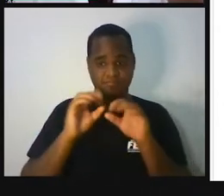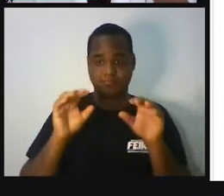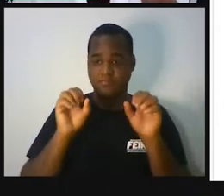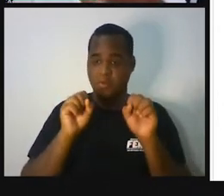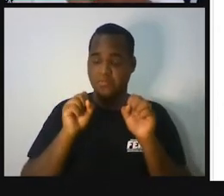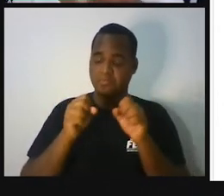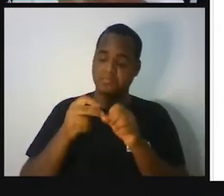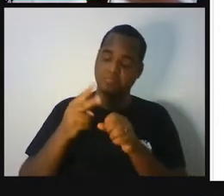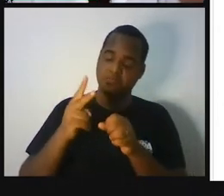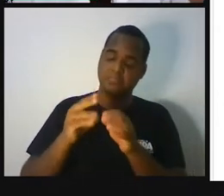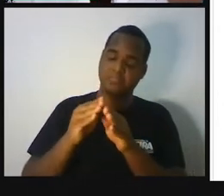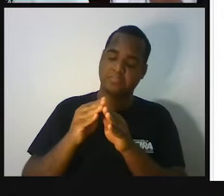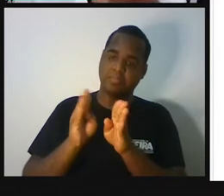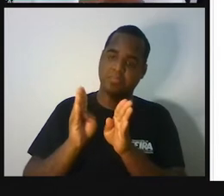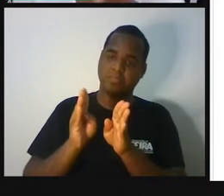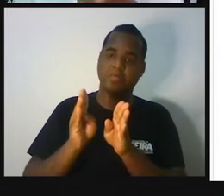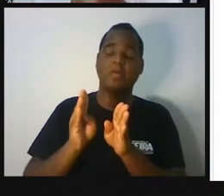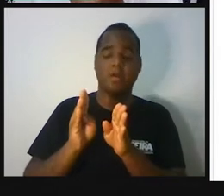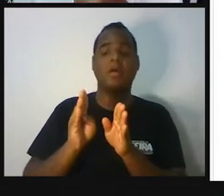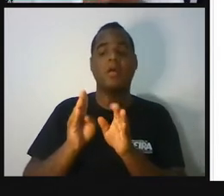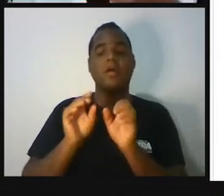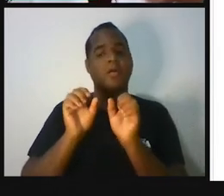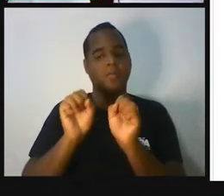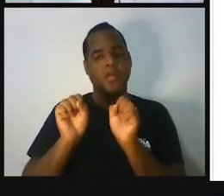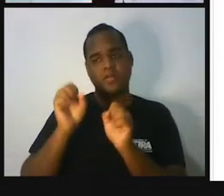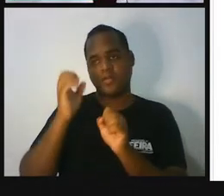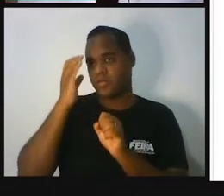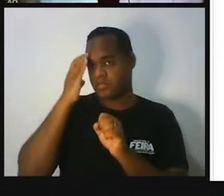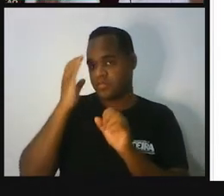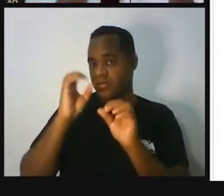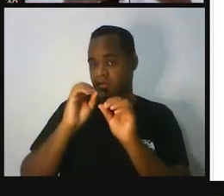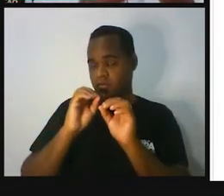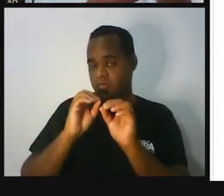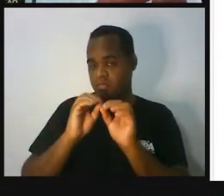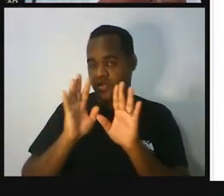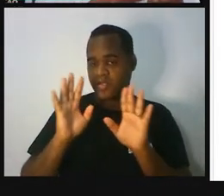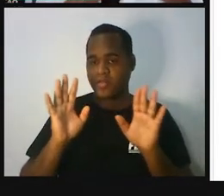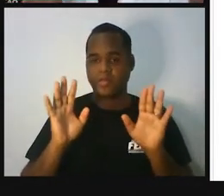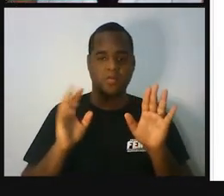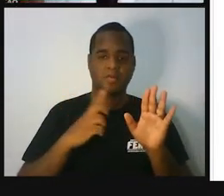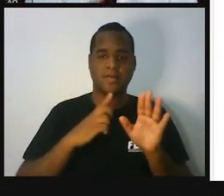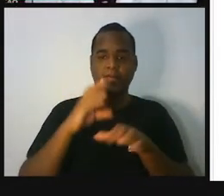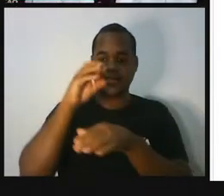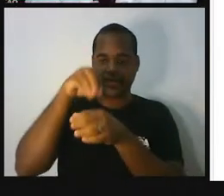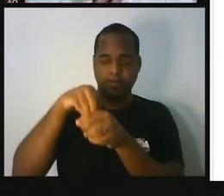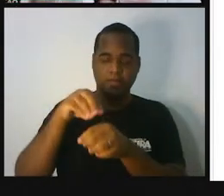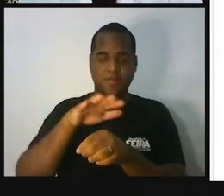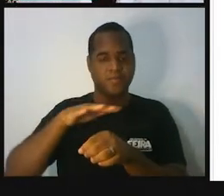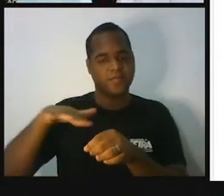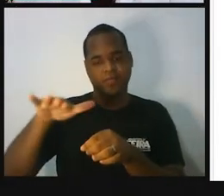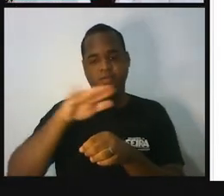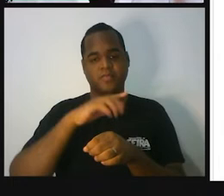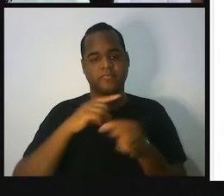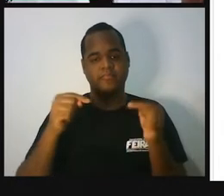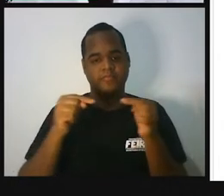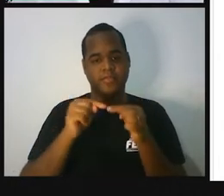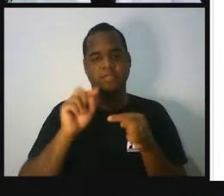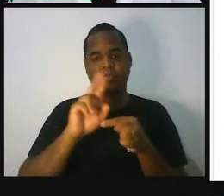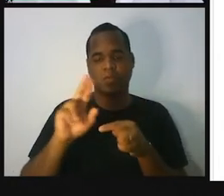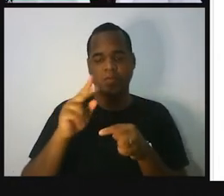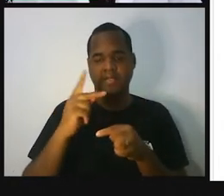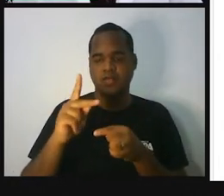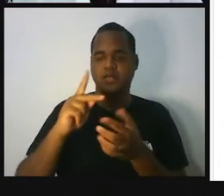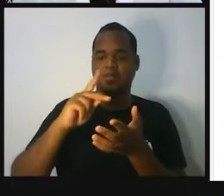em abertura perfeito pensou em abertura dentro da abertura aquela região é um amor